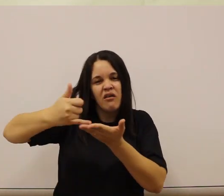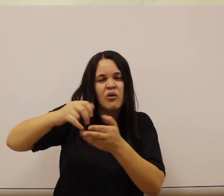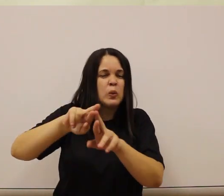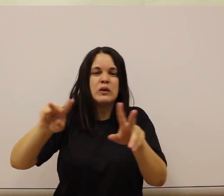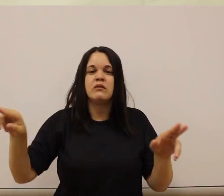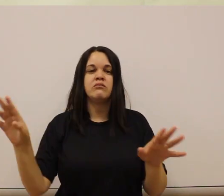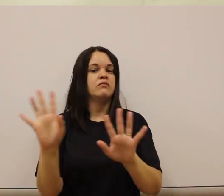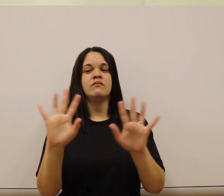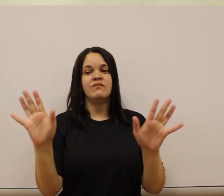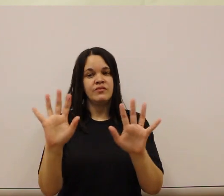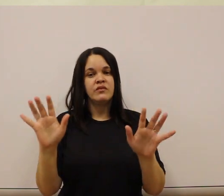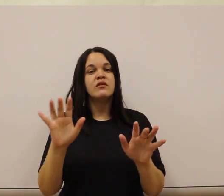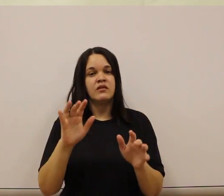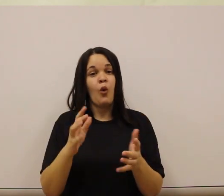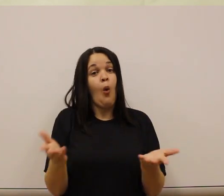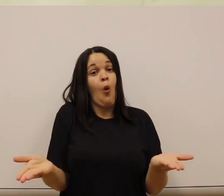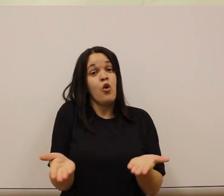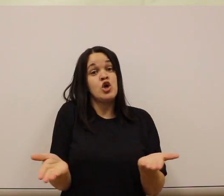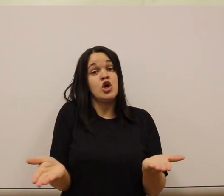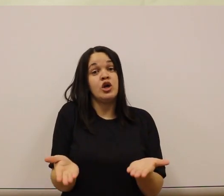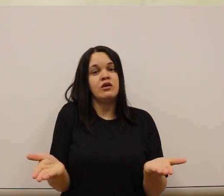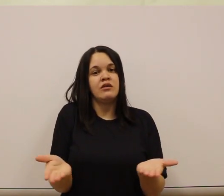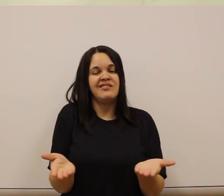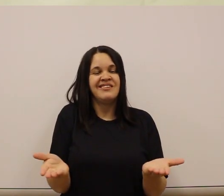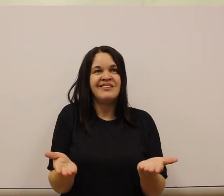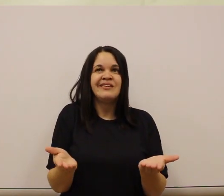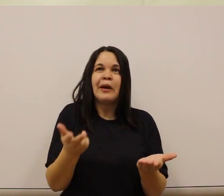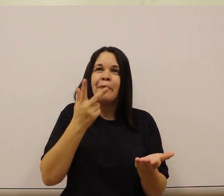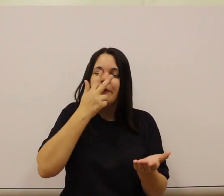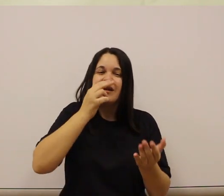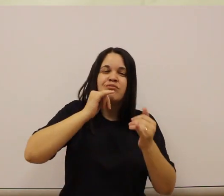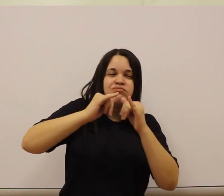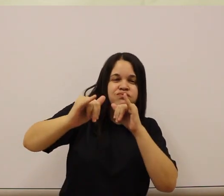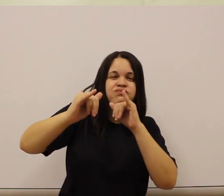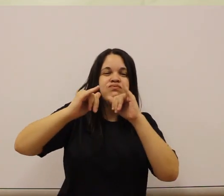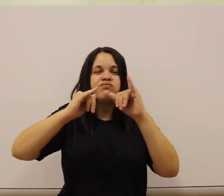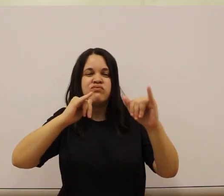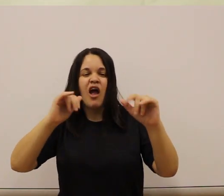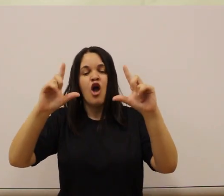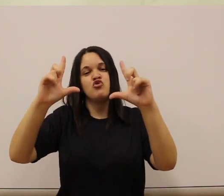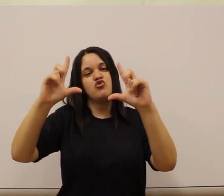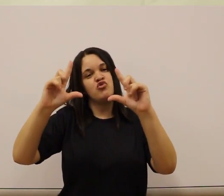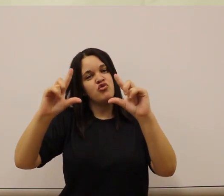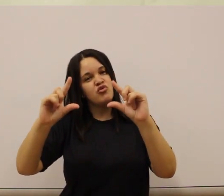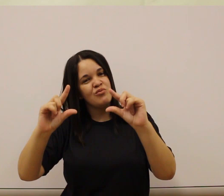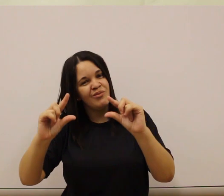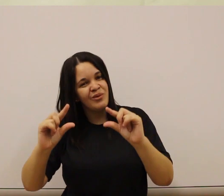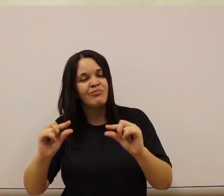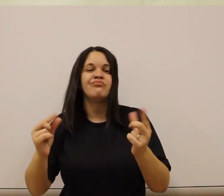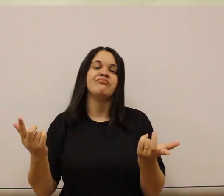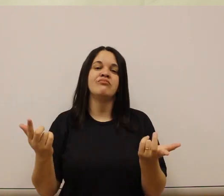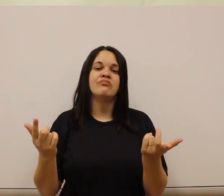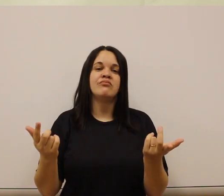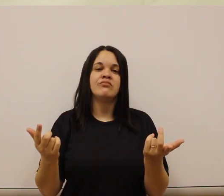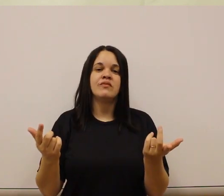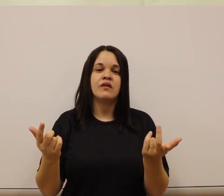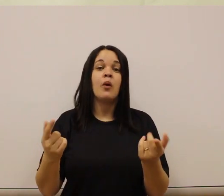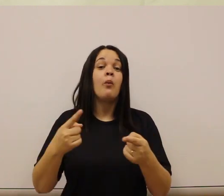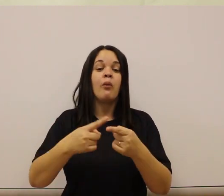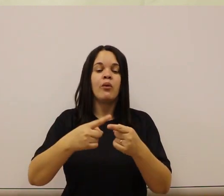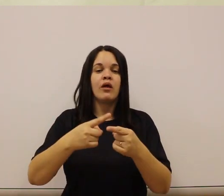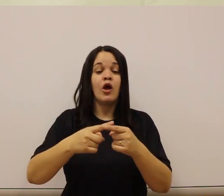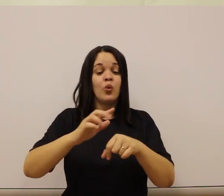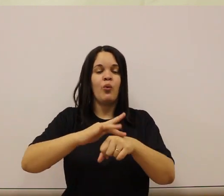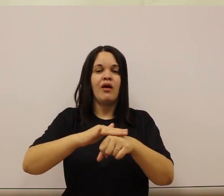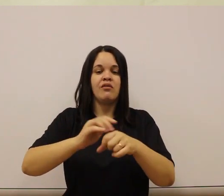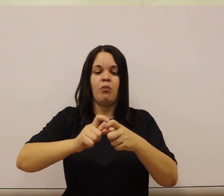campanha. Hoje a campanha, ela deu-lhe ela parou um pouco esse apelo, assim, e a doença